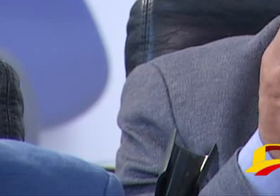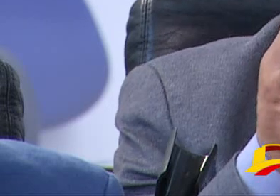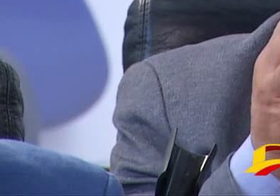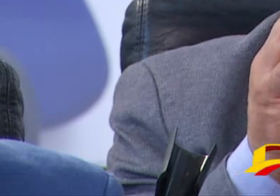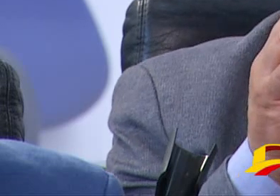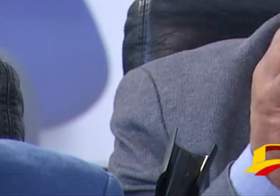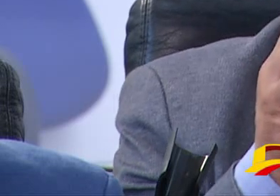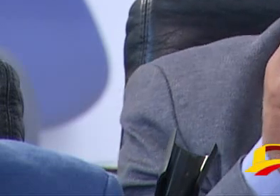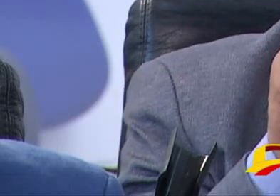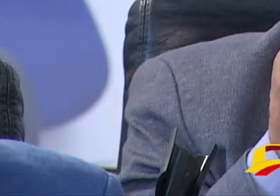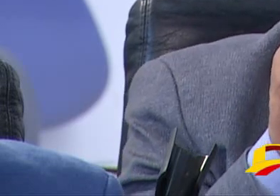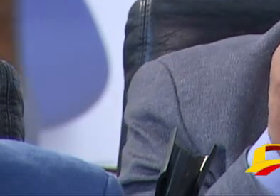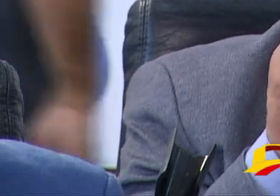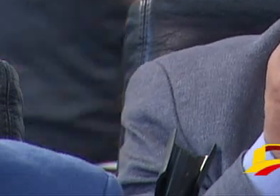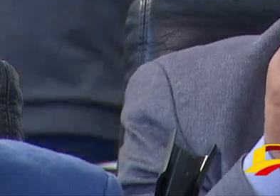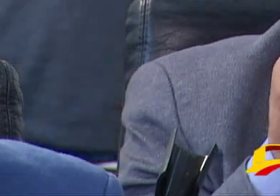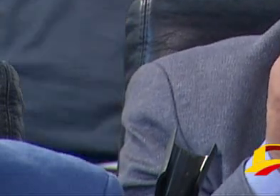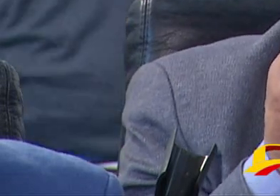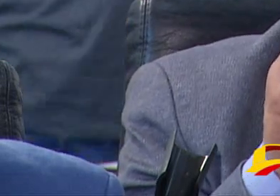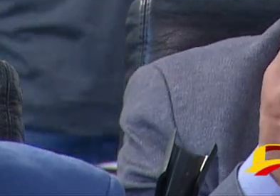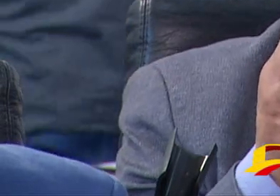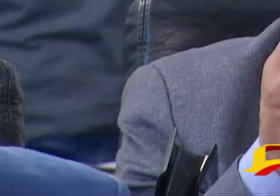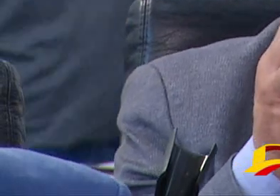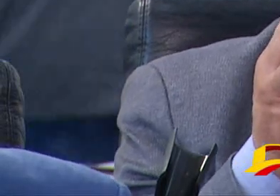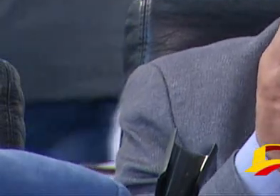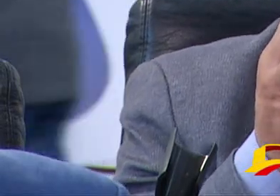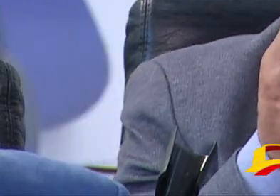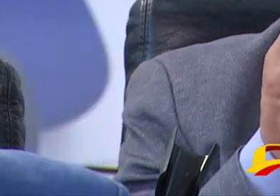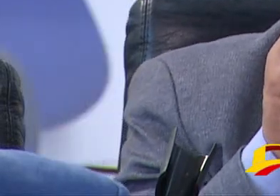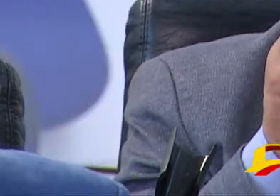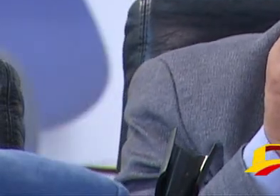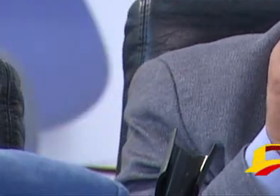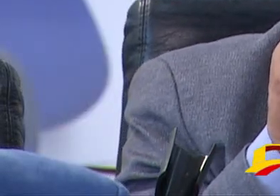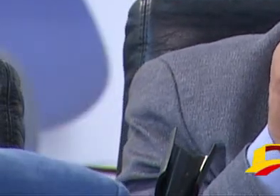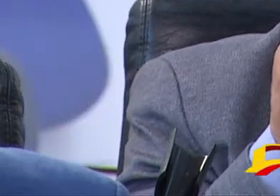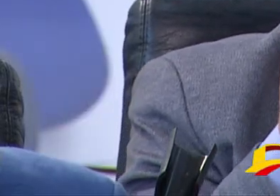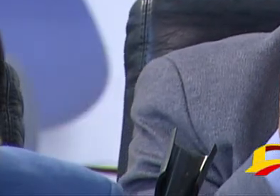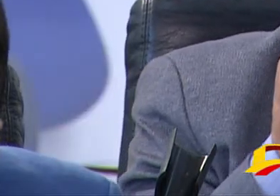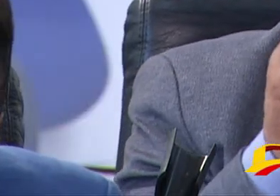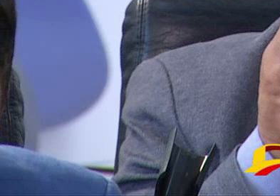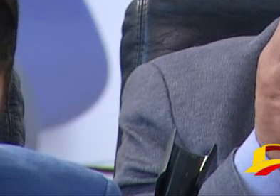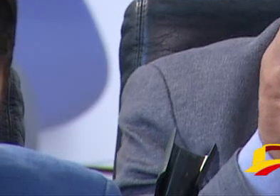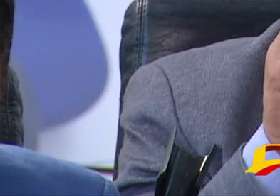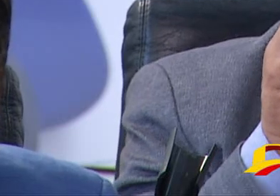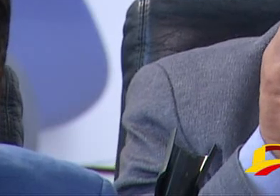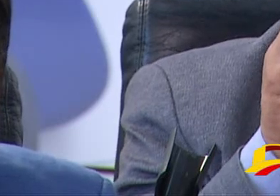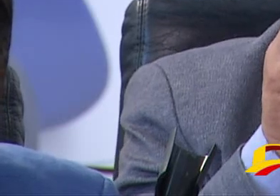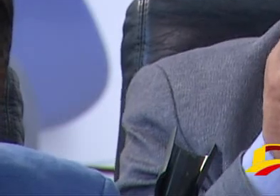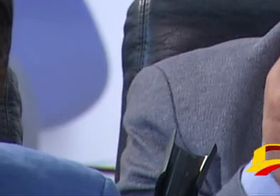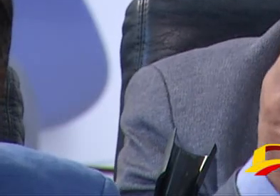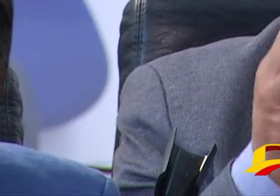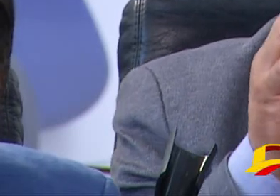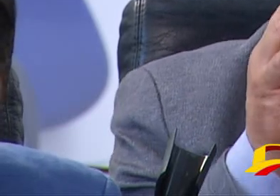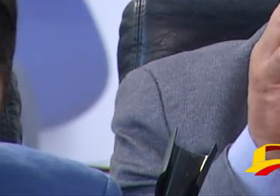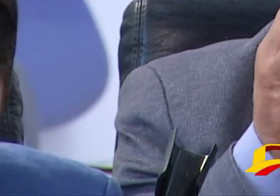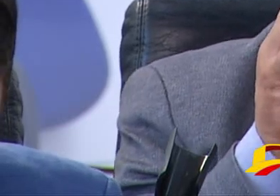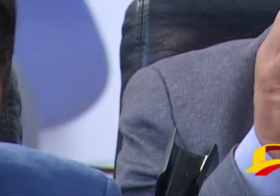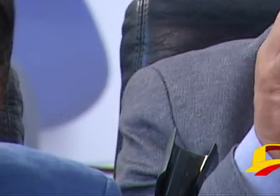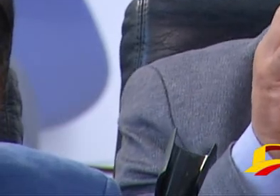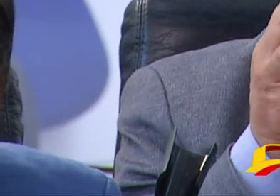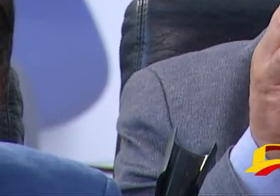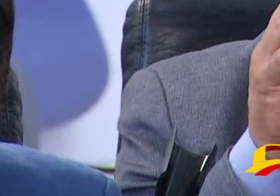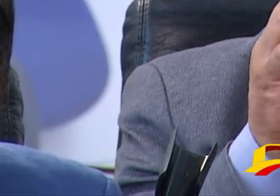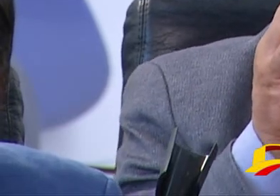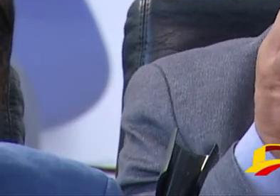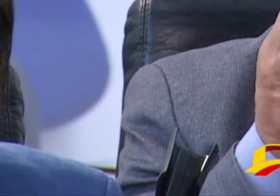tem uns abrigos do transporte coletivo ali é fundamental eu tô com uma demanda grande na Ataliba Pontes também pedindo uma rampa